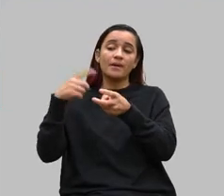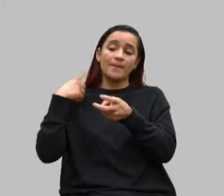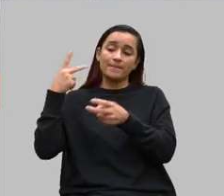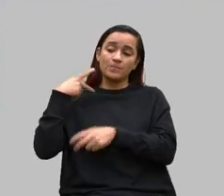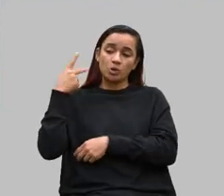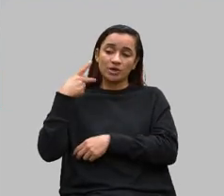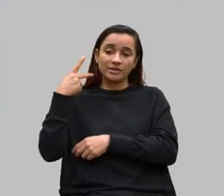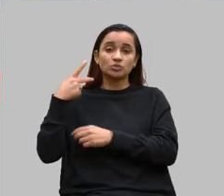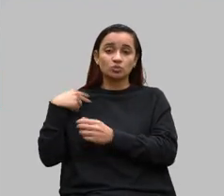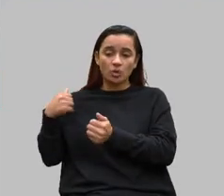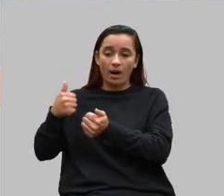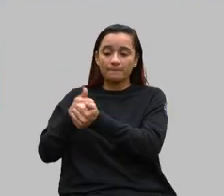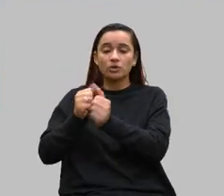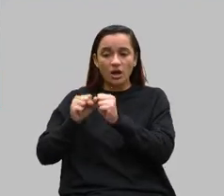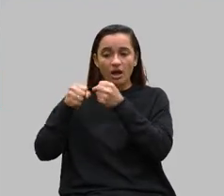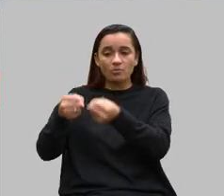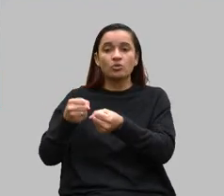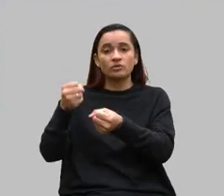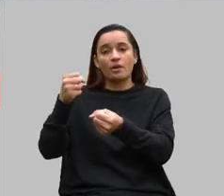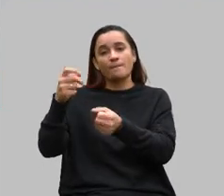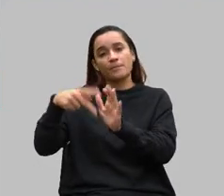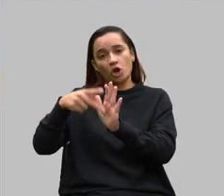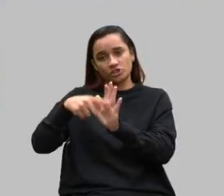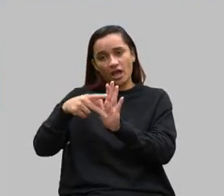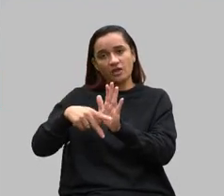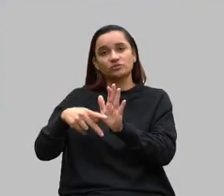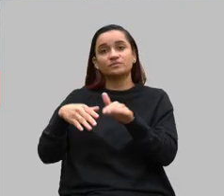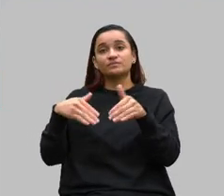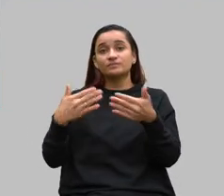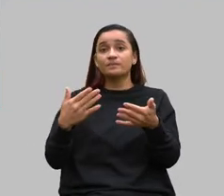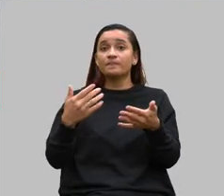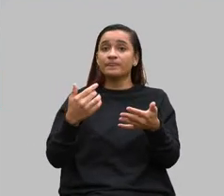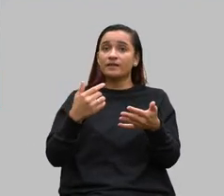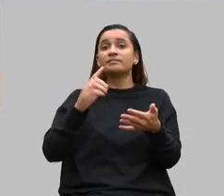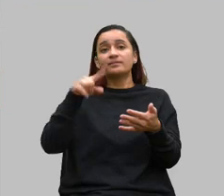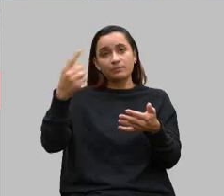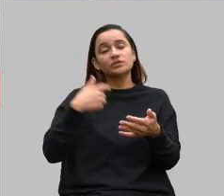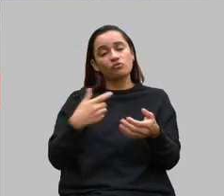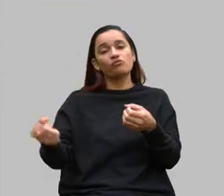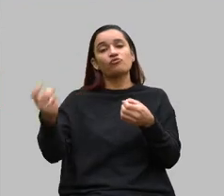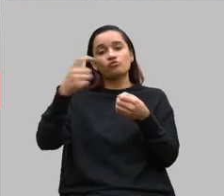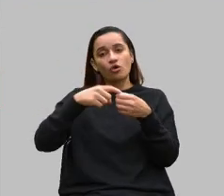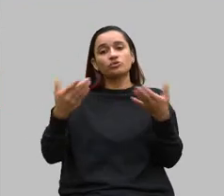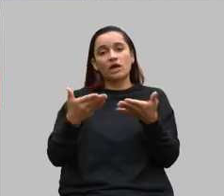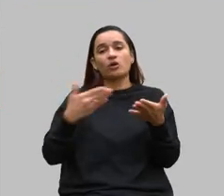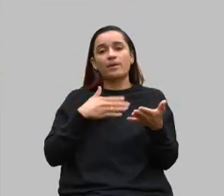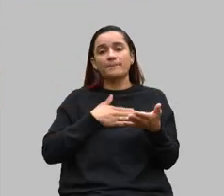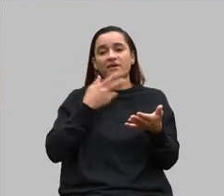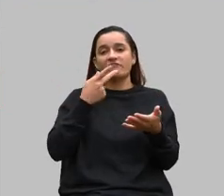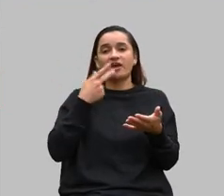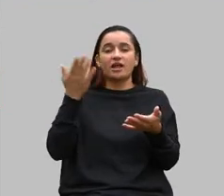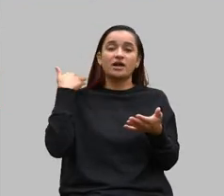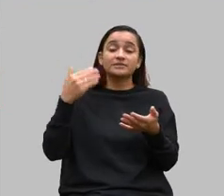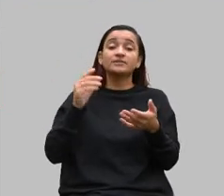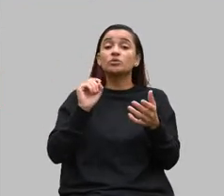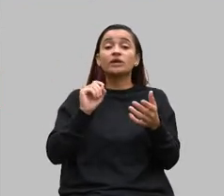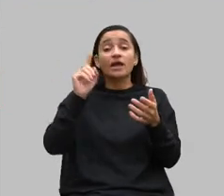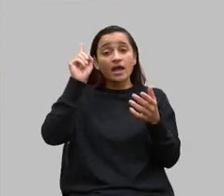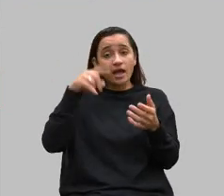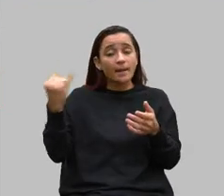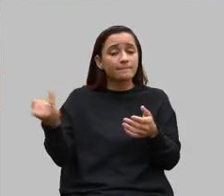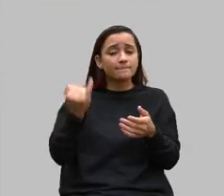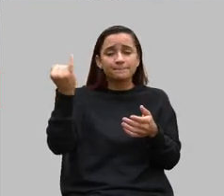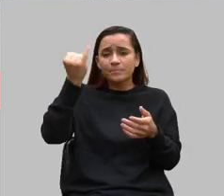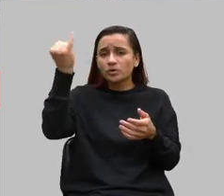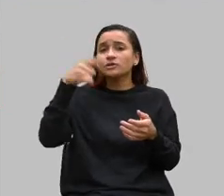dos projetos prioritários pro nosso Estado então a partir de assegurar E aí eu volto no meu ponto aqui da minha fala anterior né É fundamental que a gente cria a